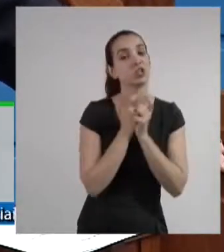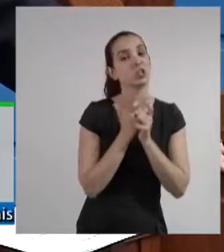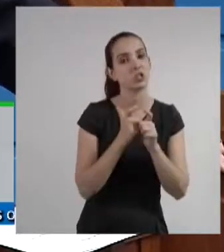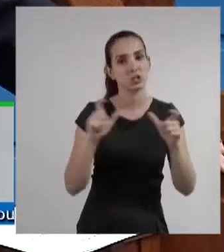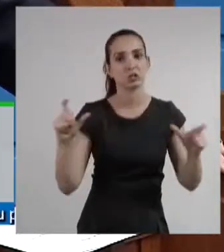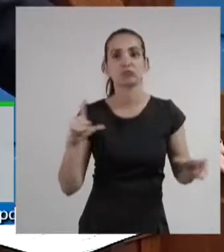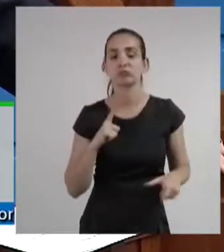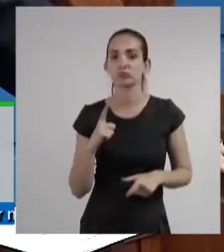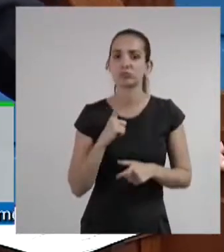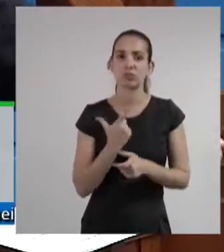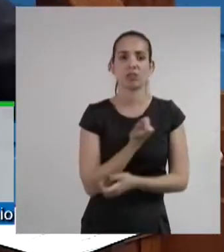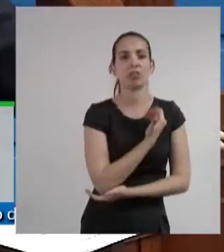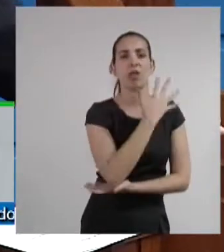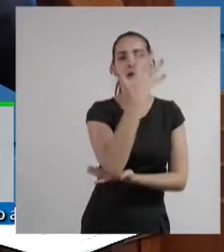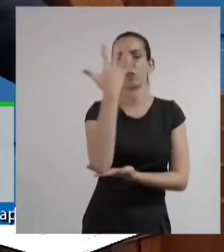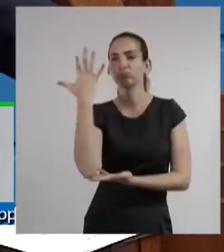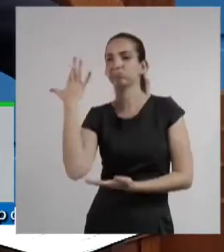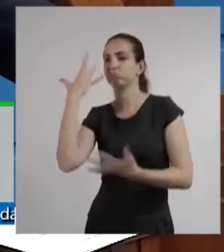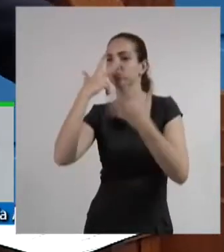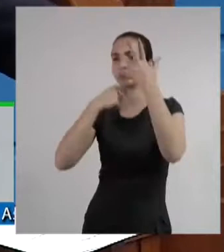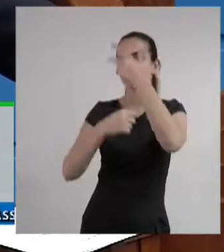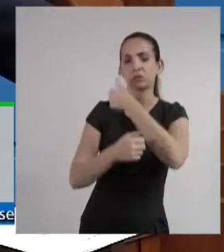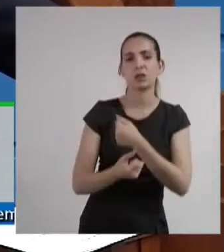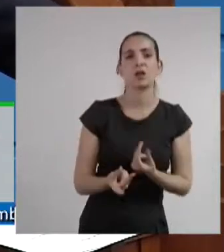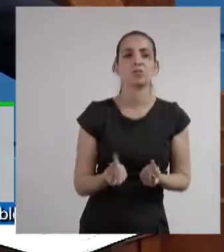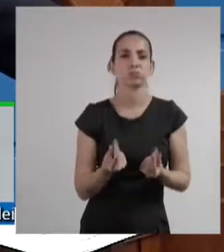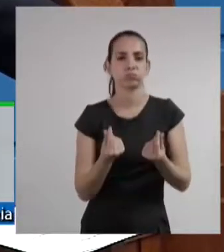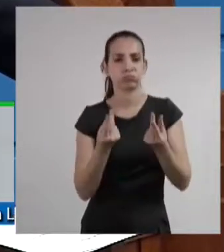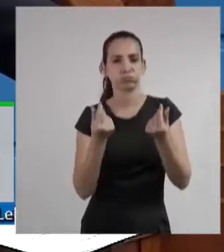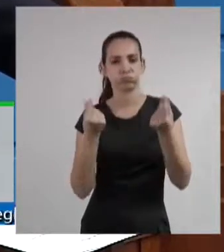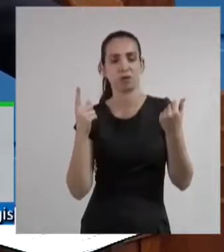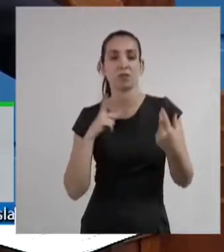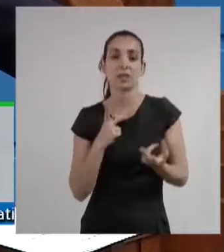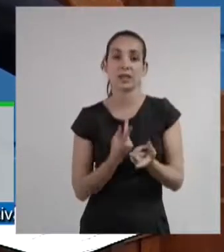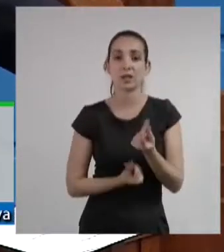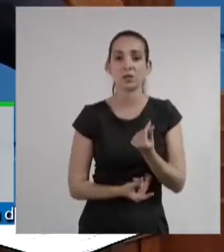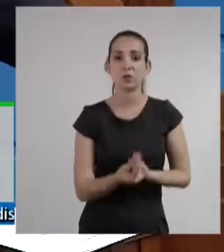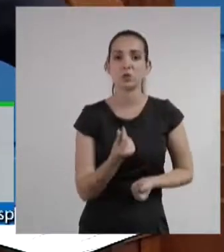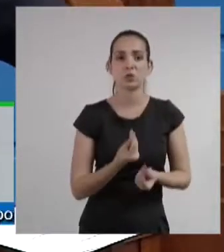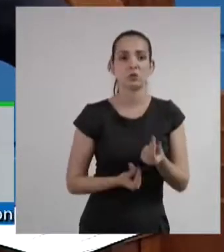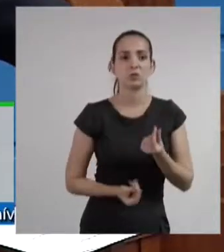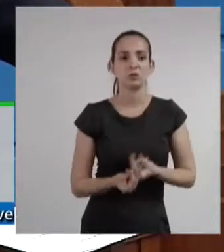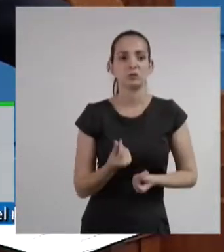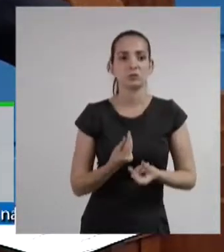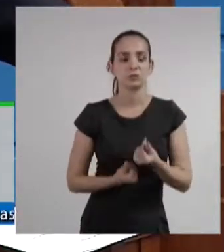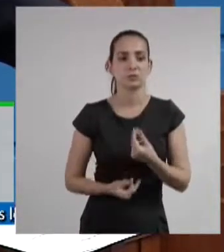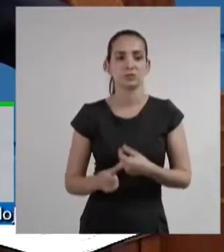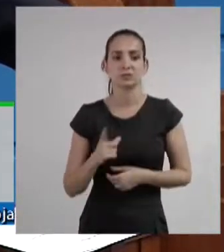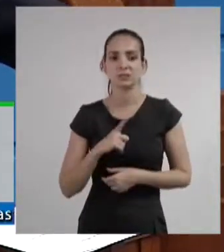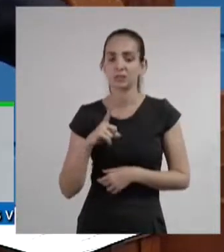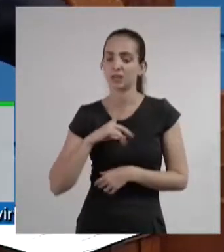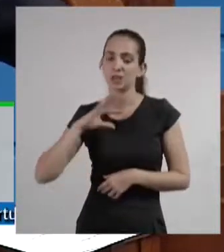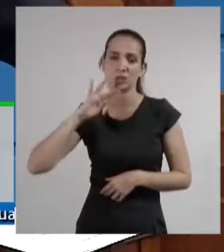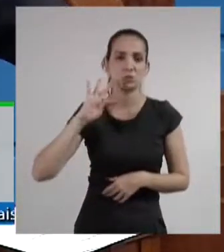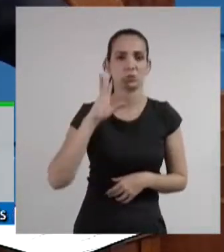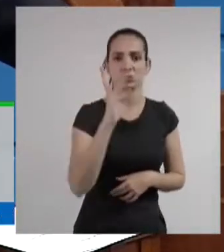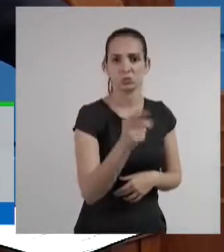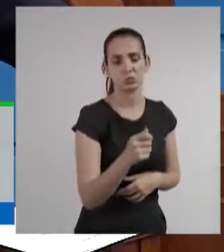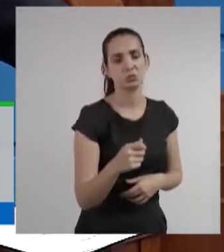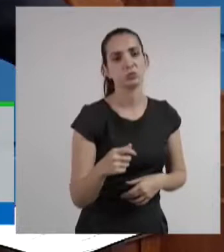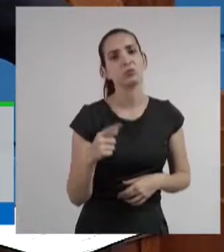as riquezas naturais que tem, com uma economia que tem tudo